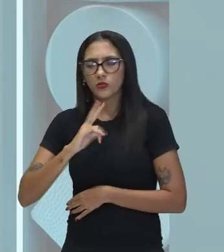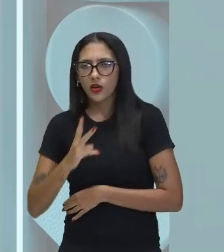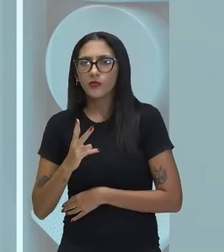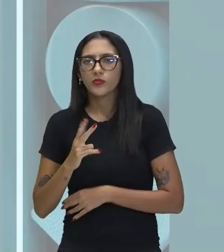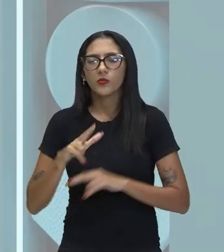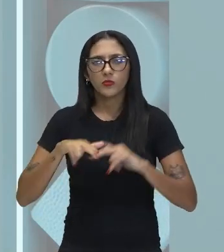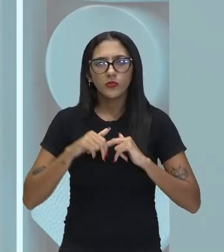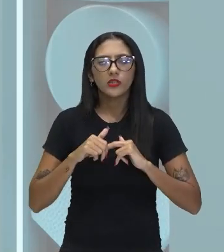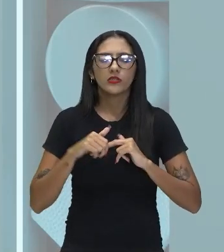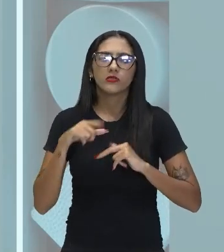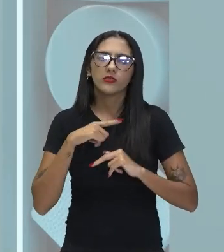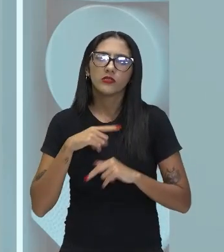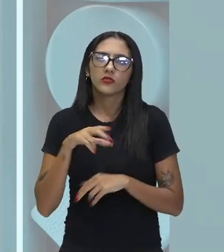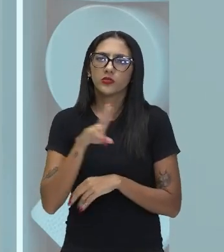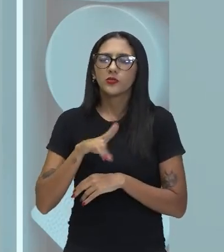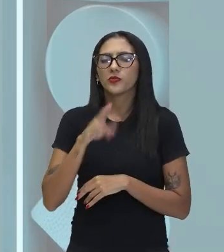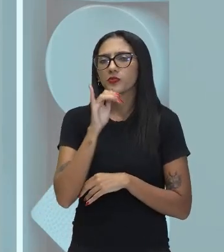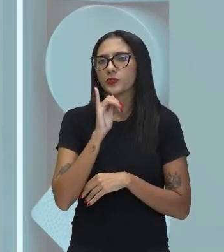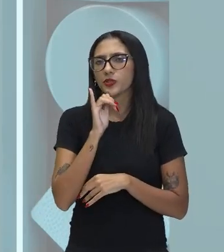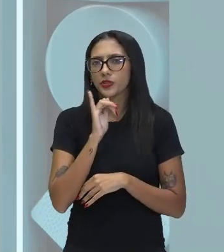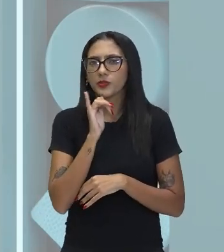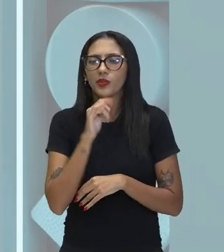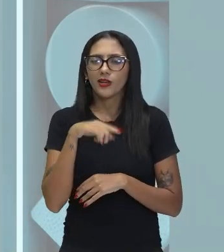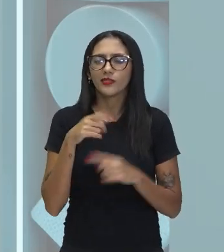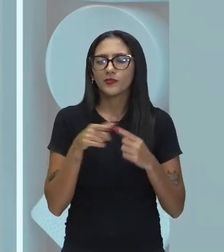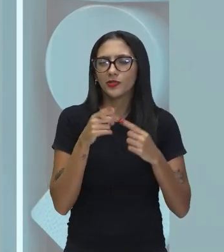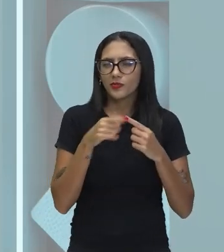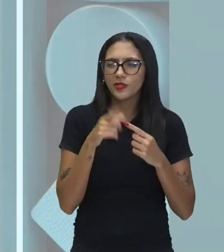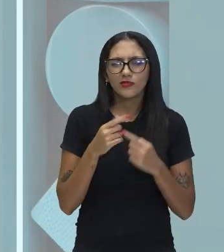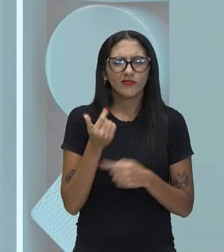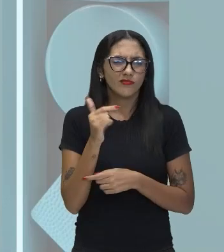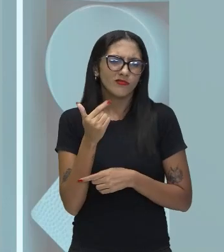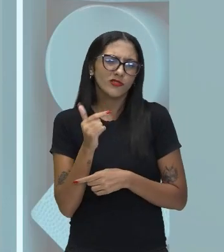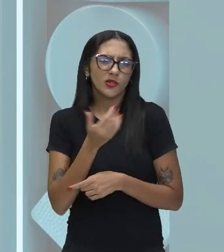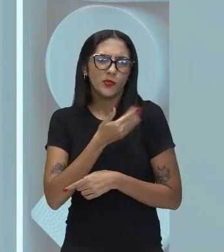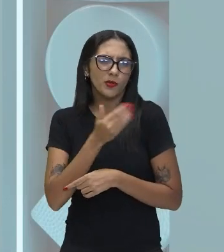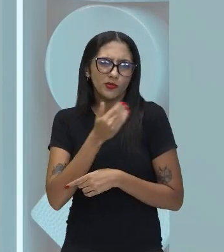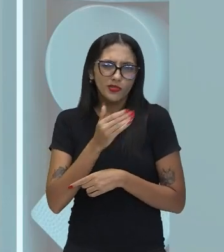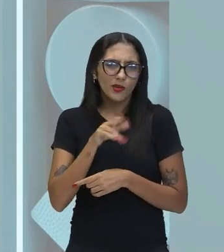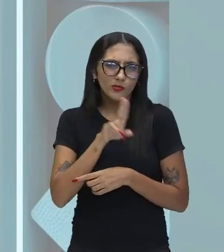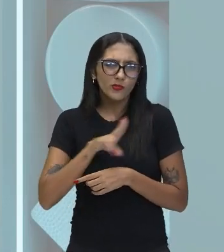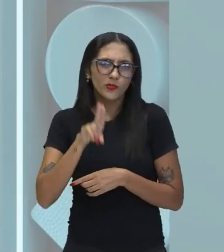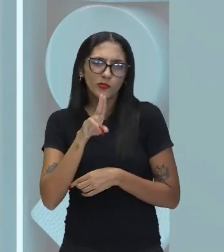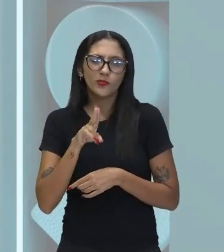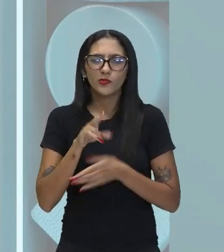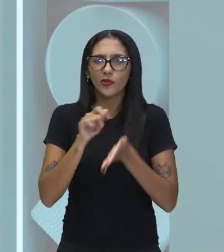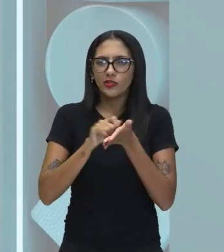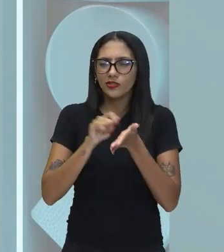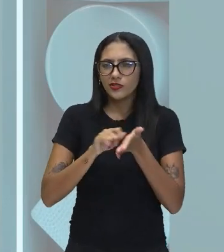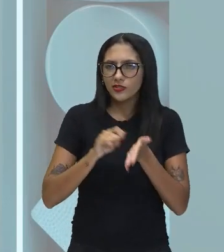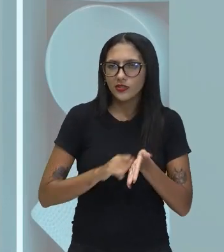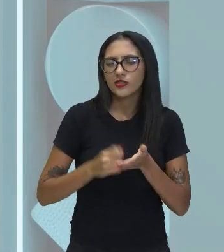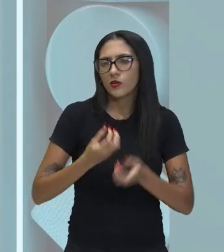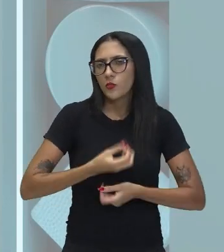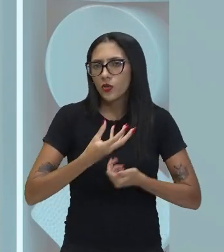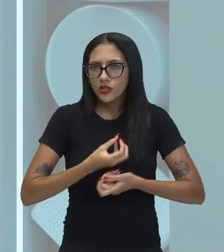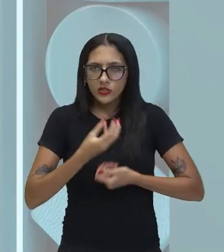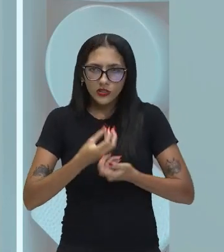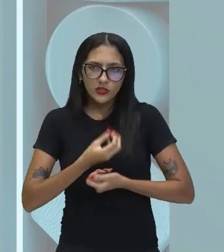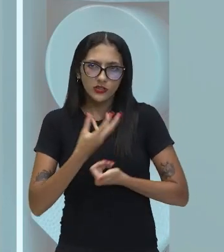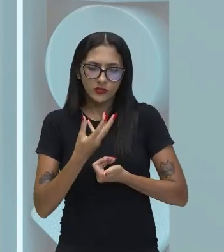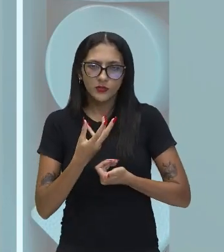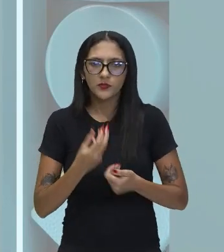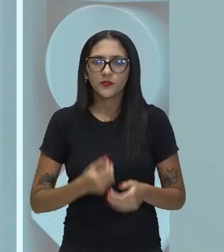né, de não existir o preconceito linguístico em relação ao jeito do português do Brasil e